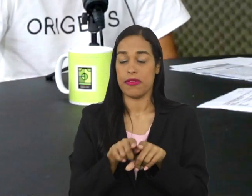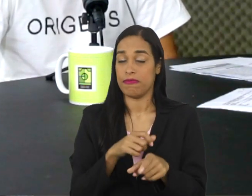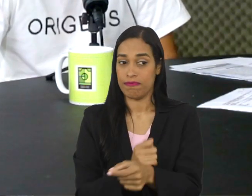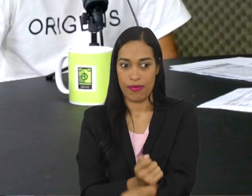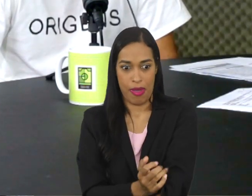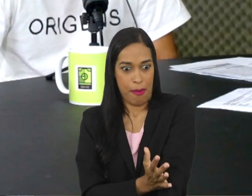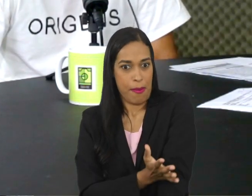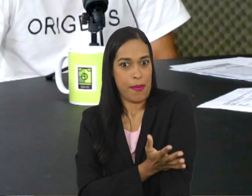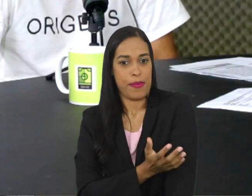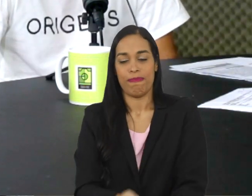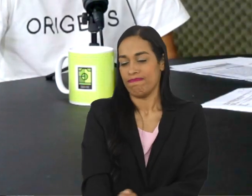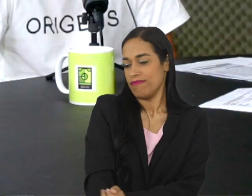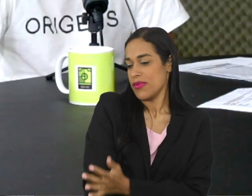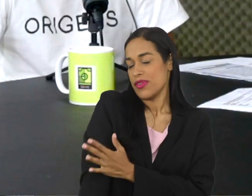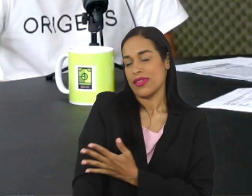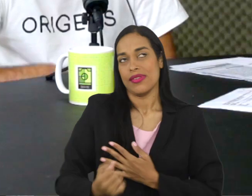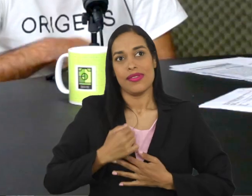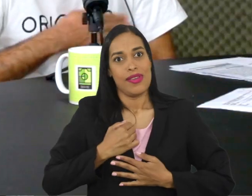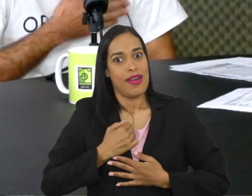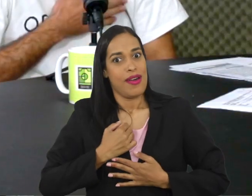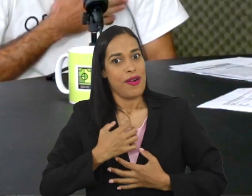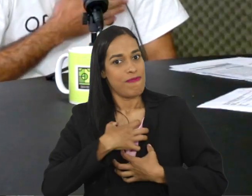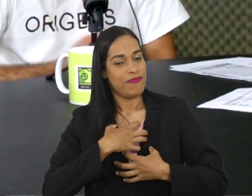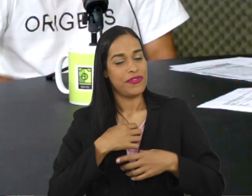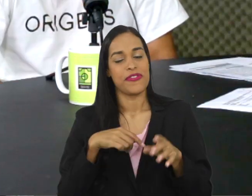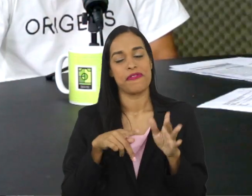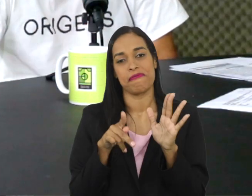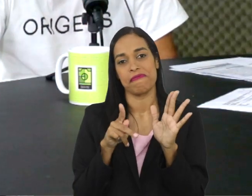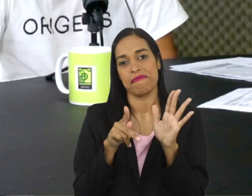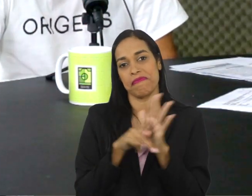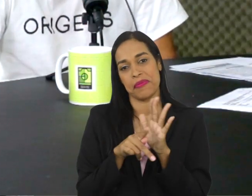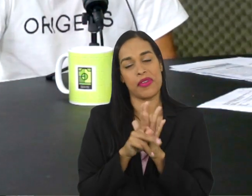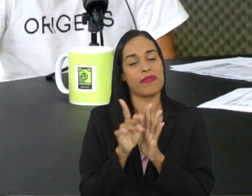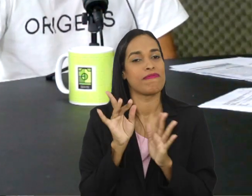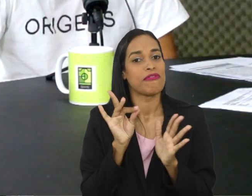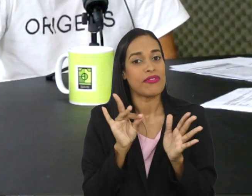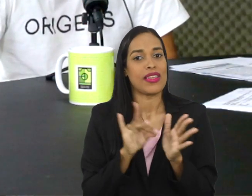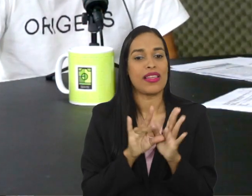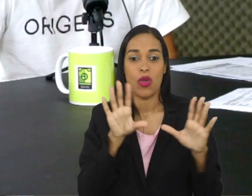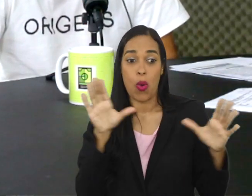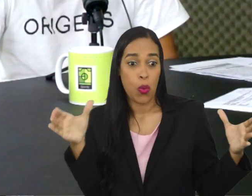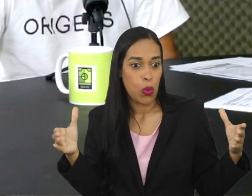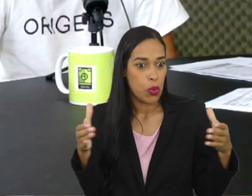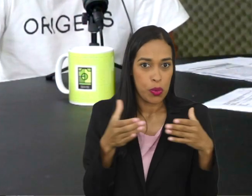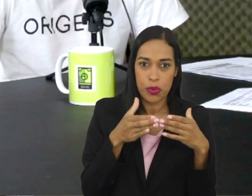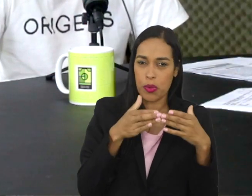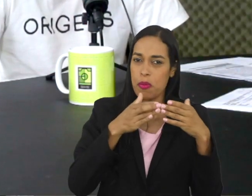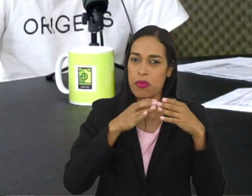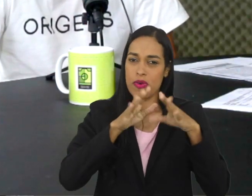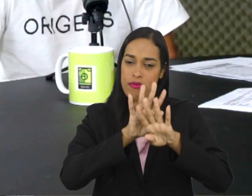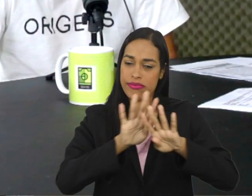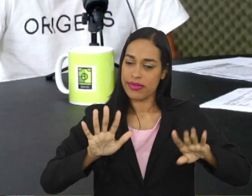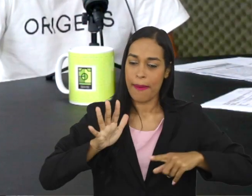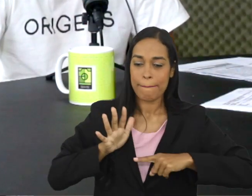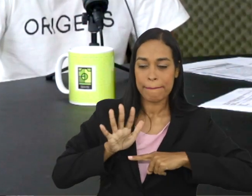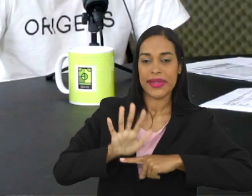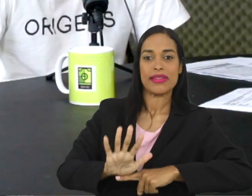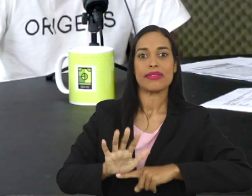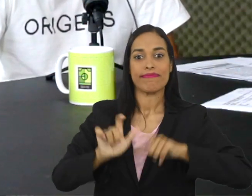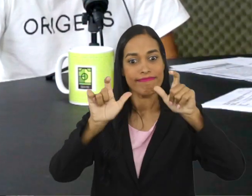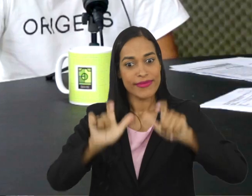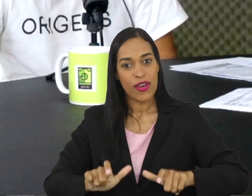emoção, assim. Eu considero uma medalha no peito estar com o Encanto do Pina naquele momento, naquele